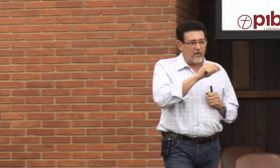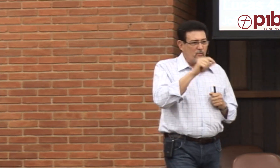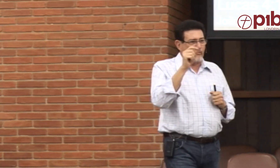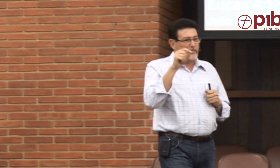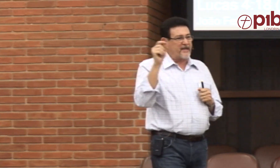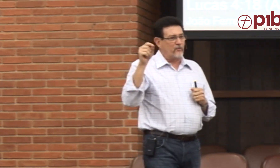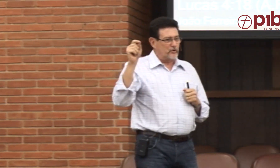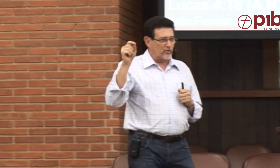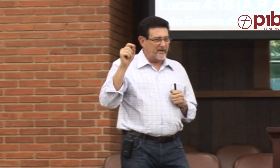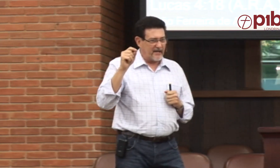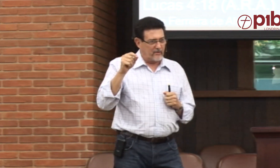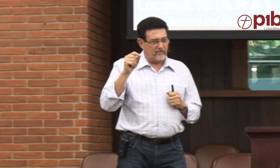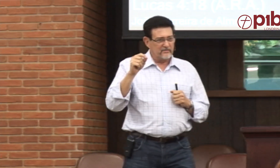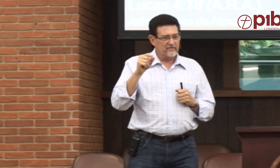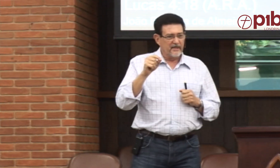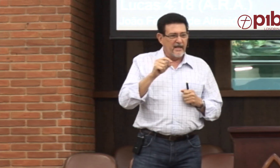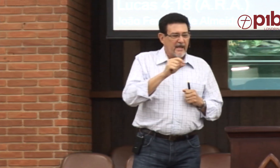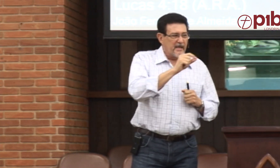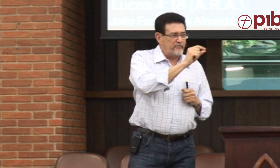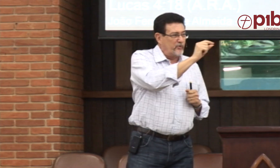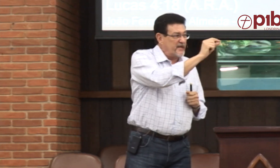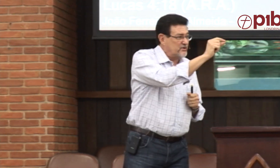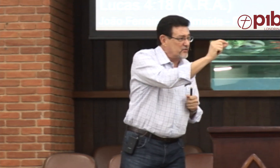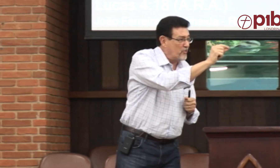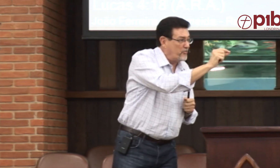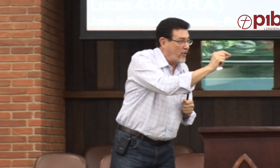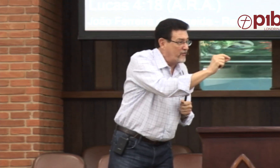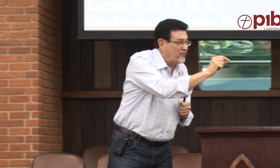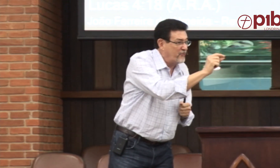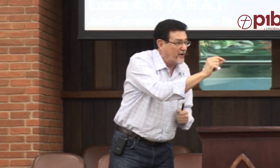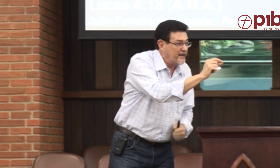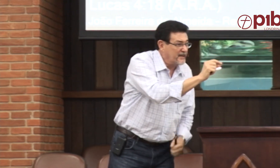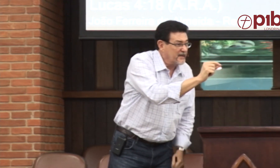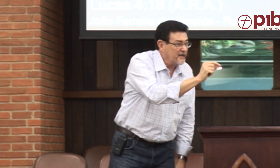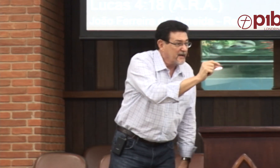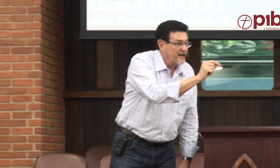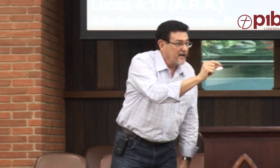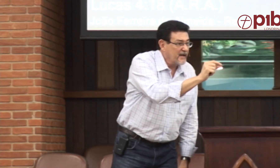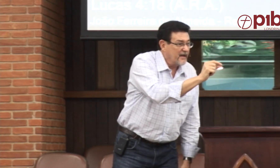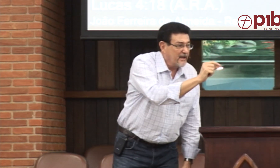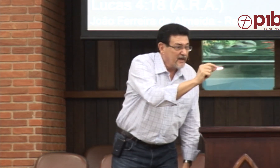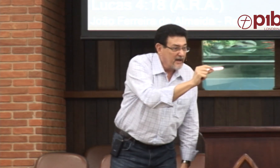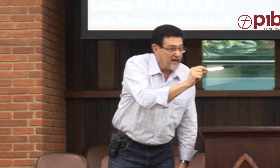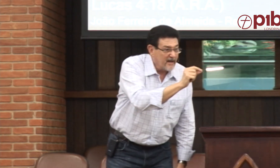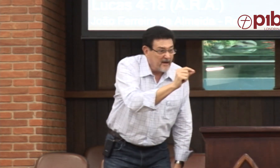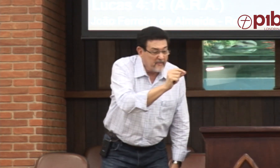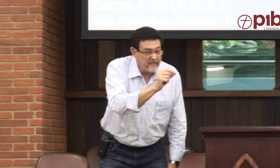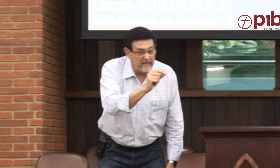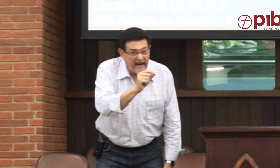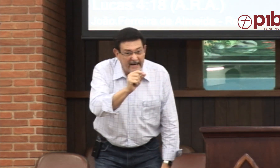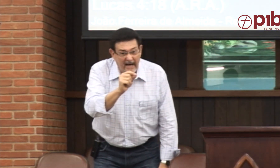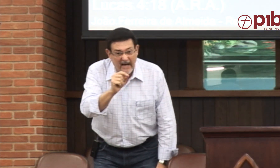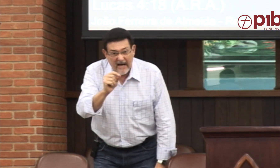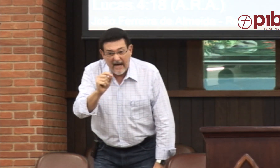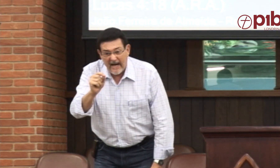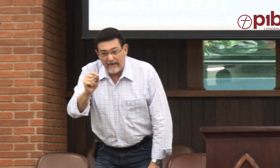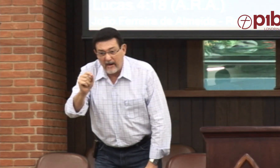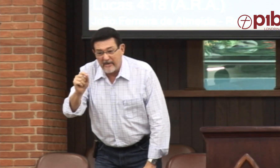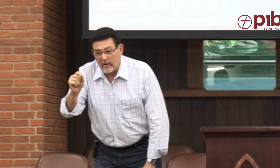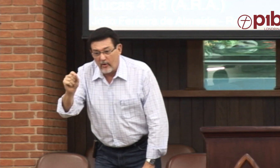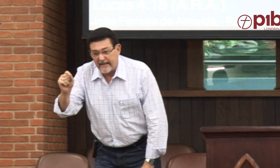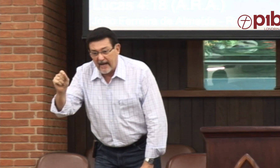eles não cumpriram o Jubileu e por isso o povo foi para